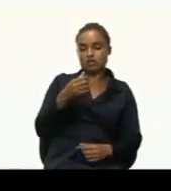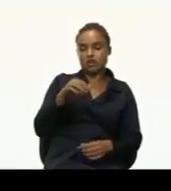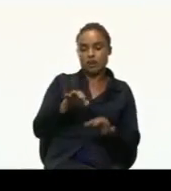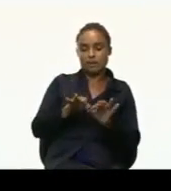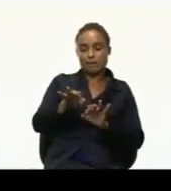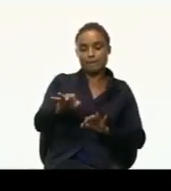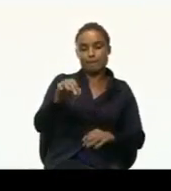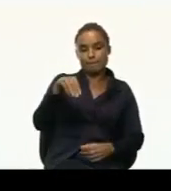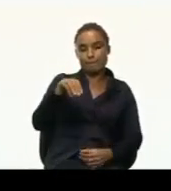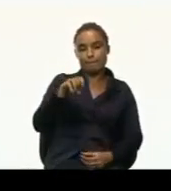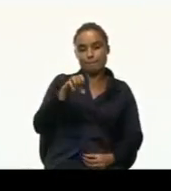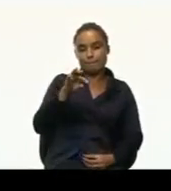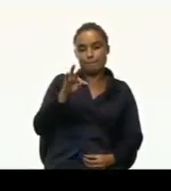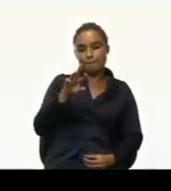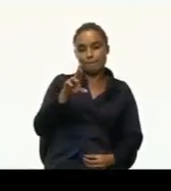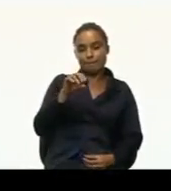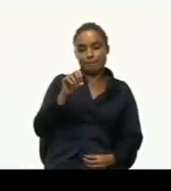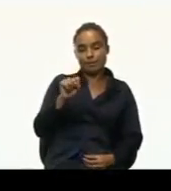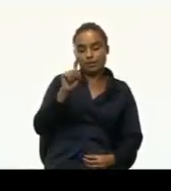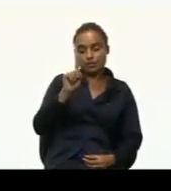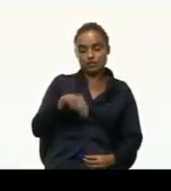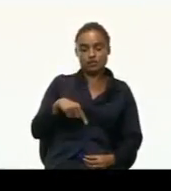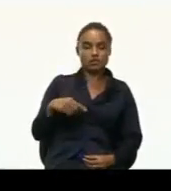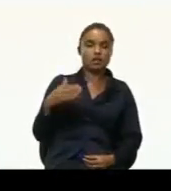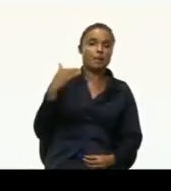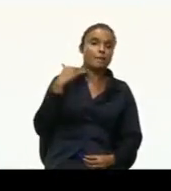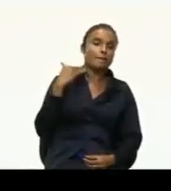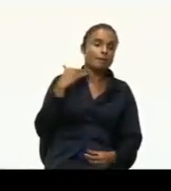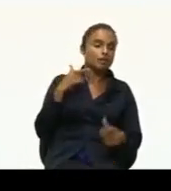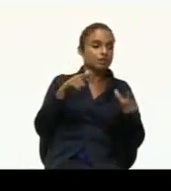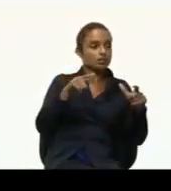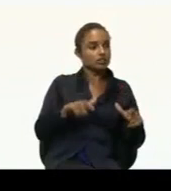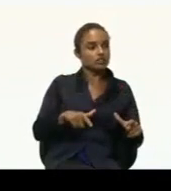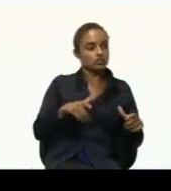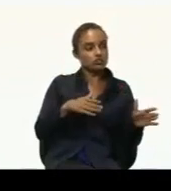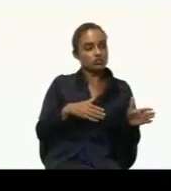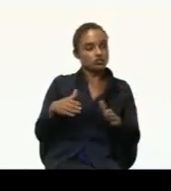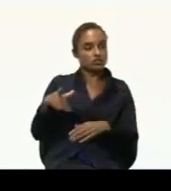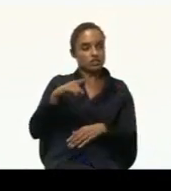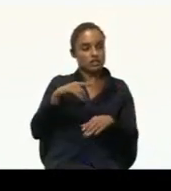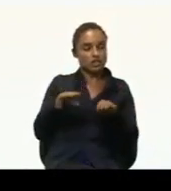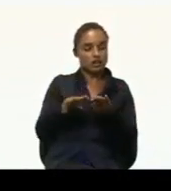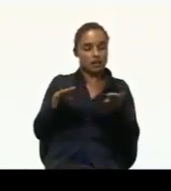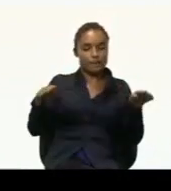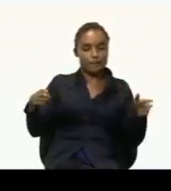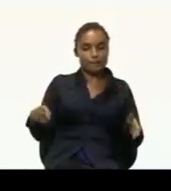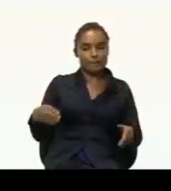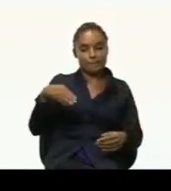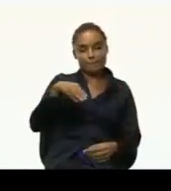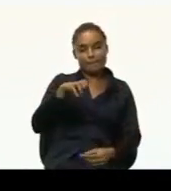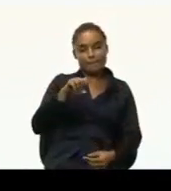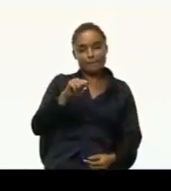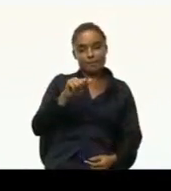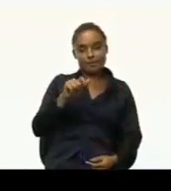metros de banco. Então, tem uma mesa aqui. Então, se